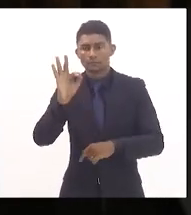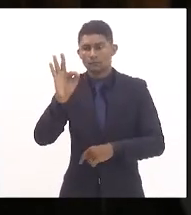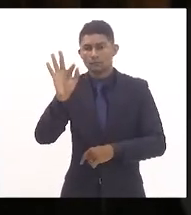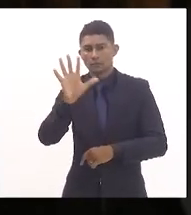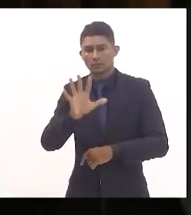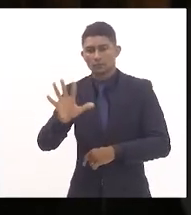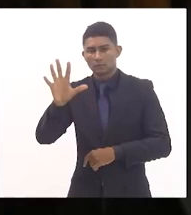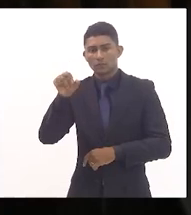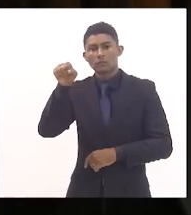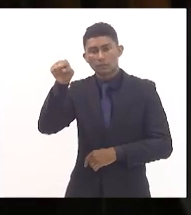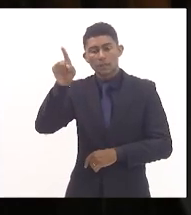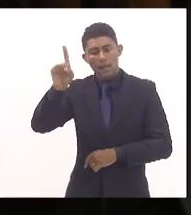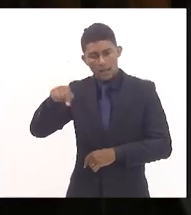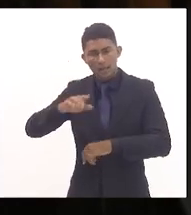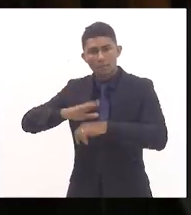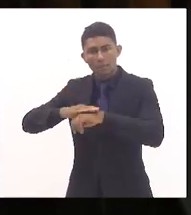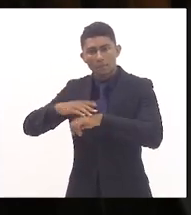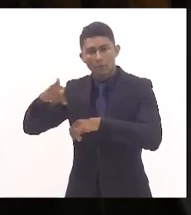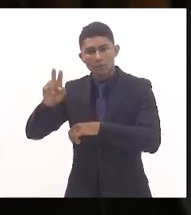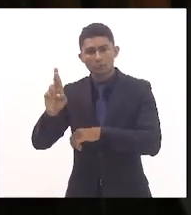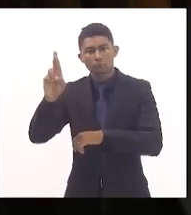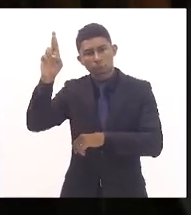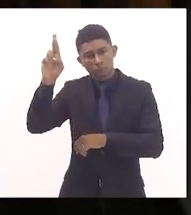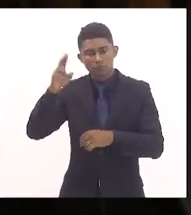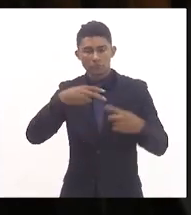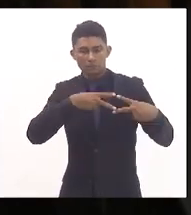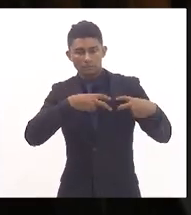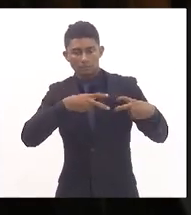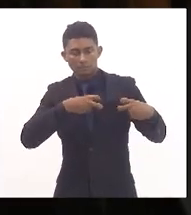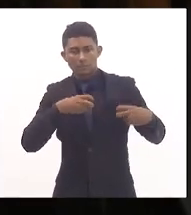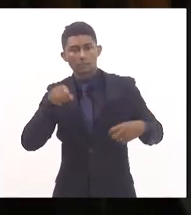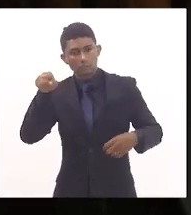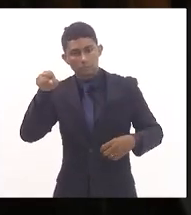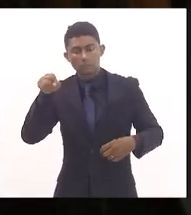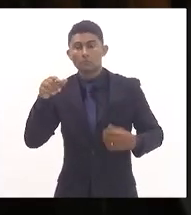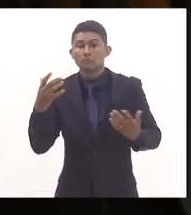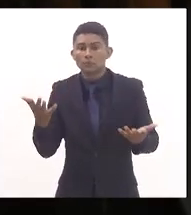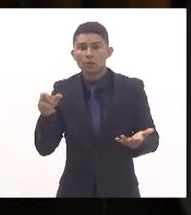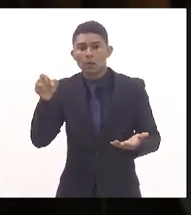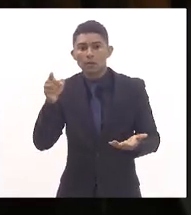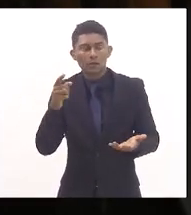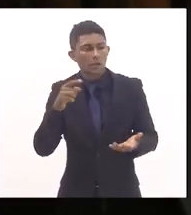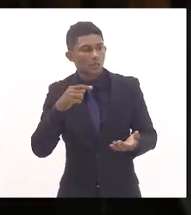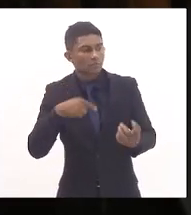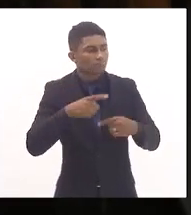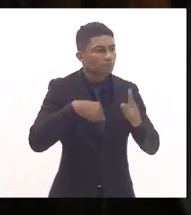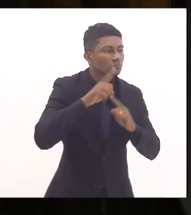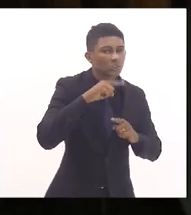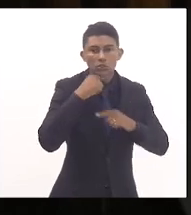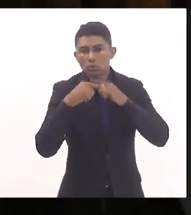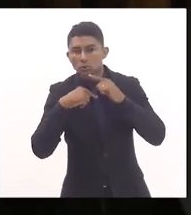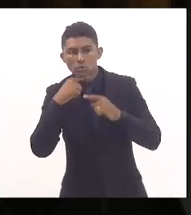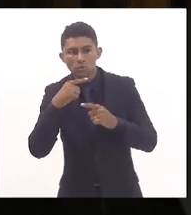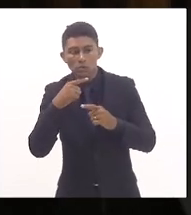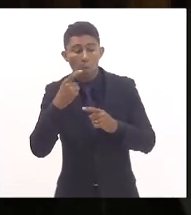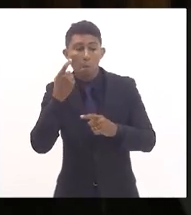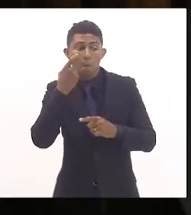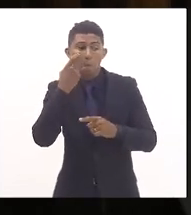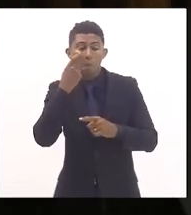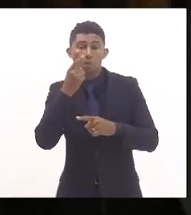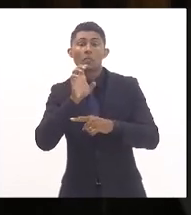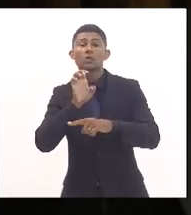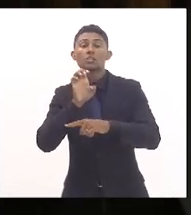majoritária da Petrobras começa a querer empurrar para os estados a